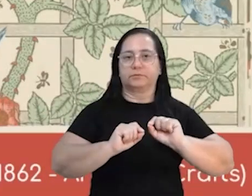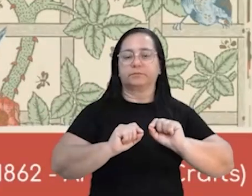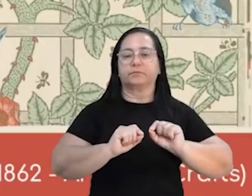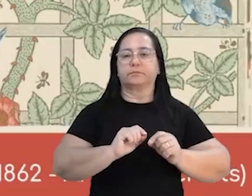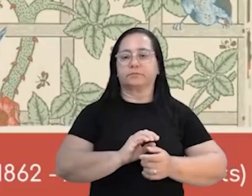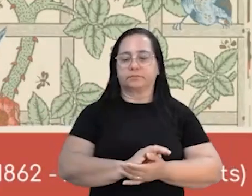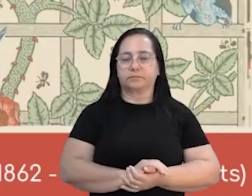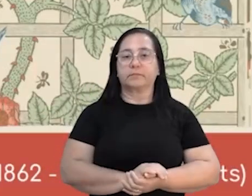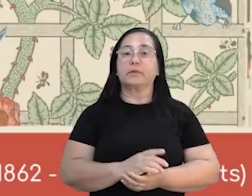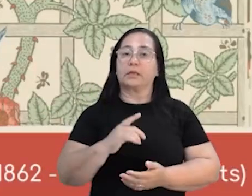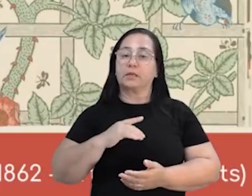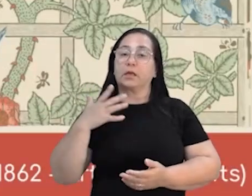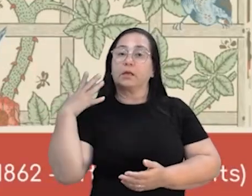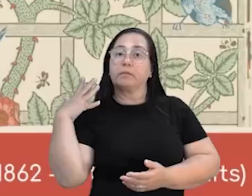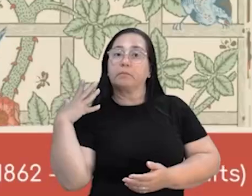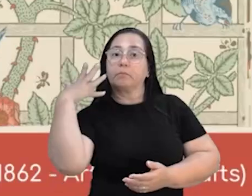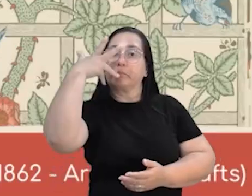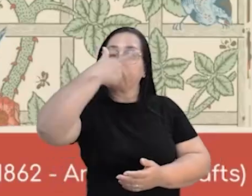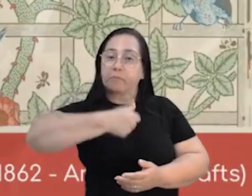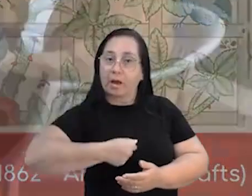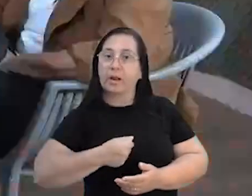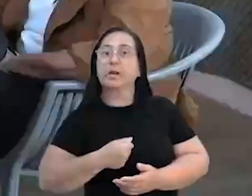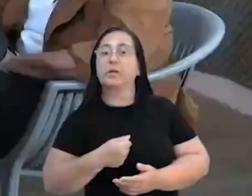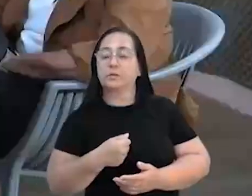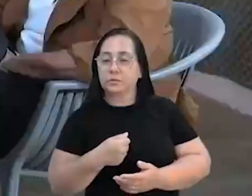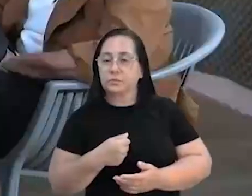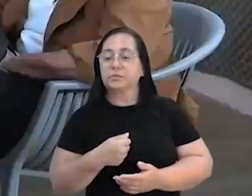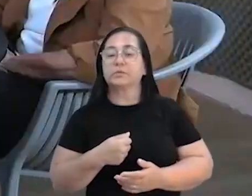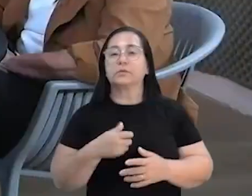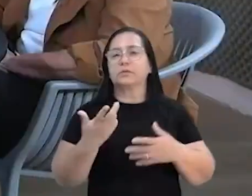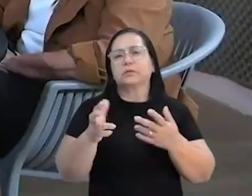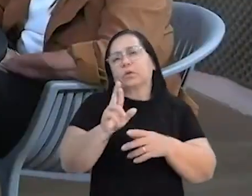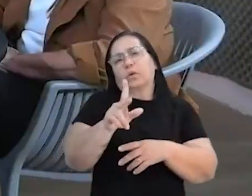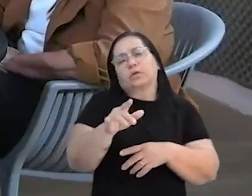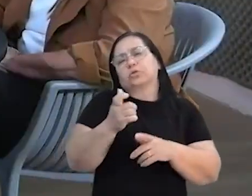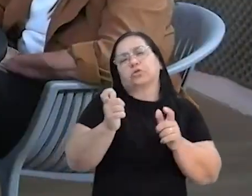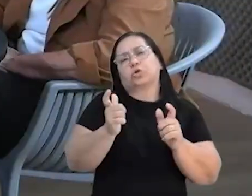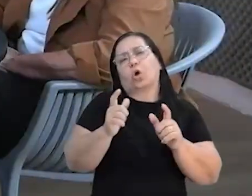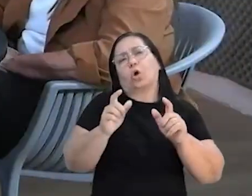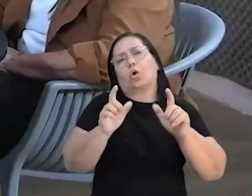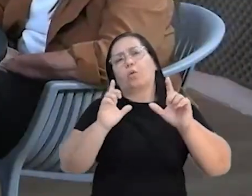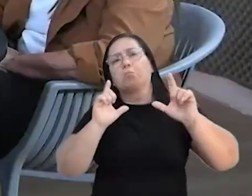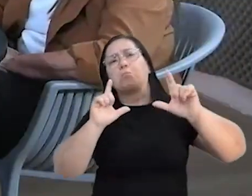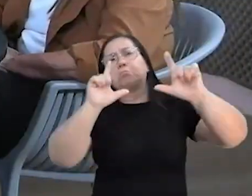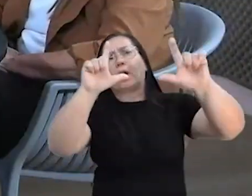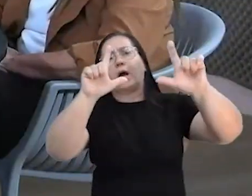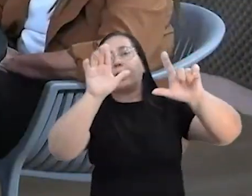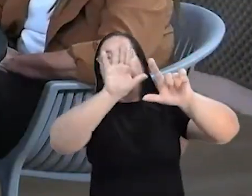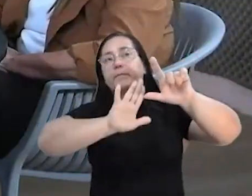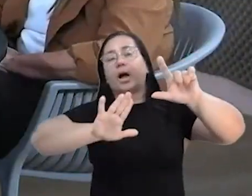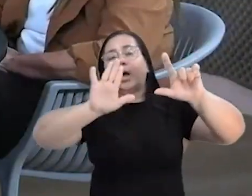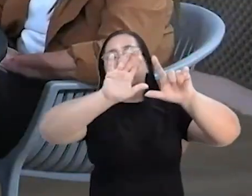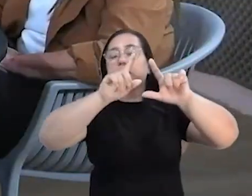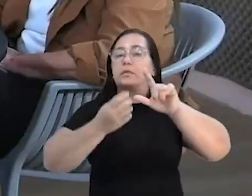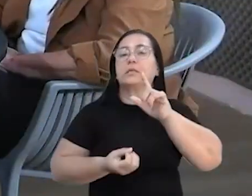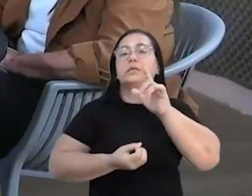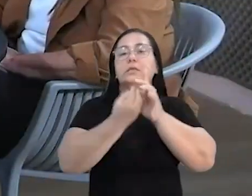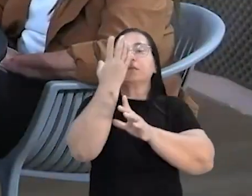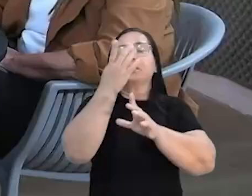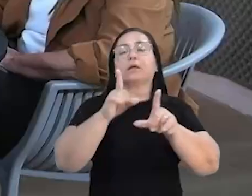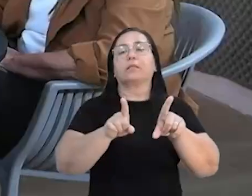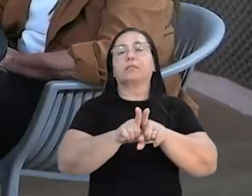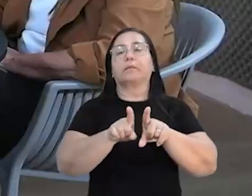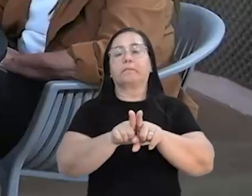o belo, né? Exatamente, que não era só um lugar de pendurar quadro, né? Então ele cria